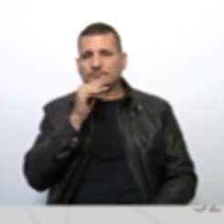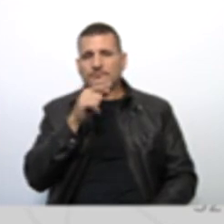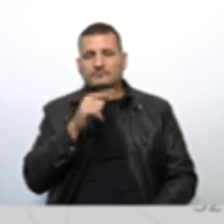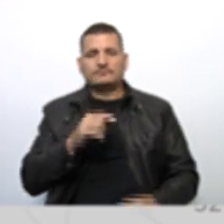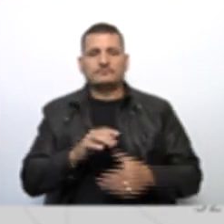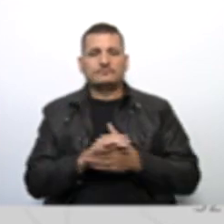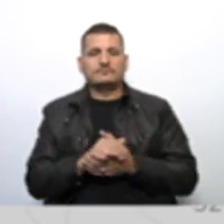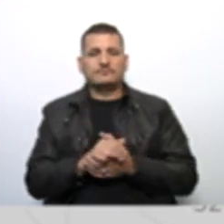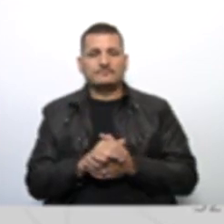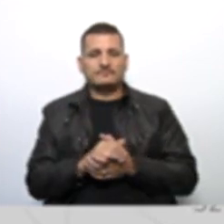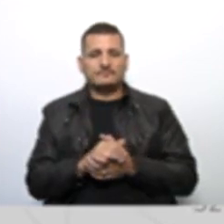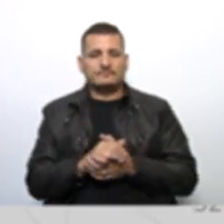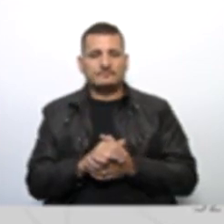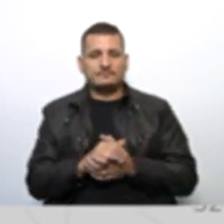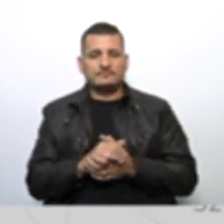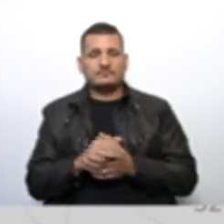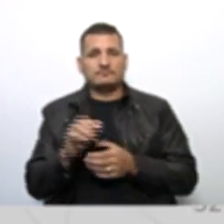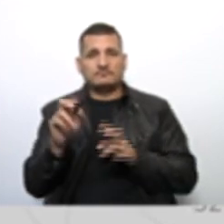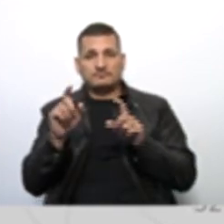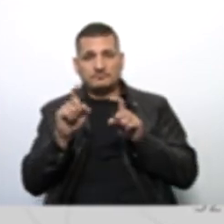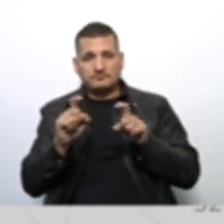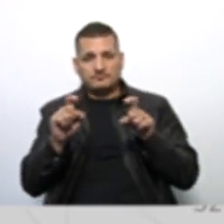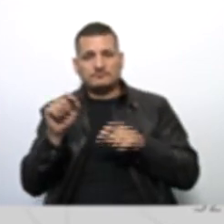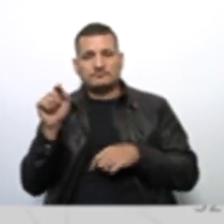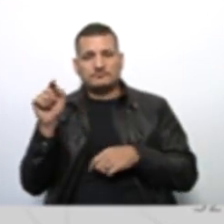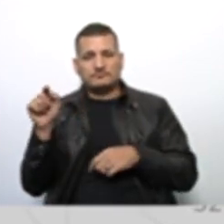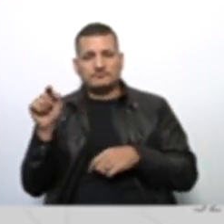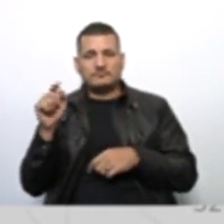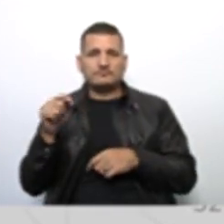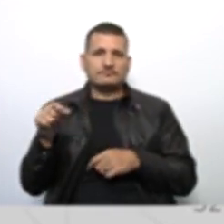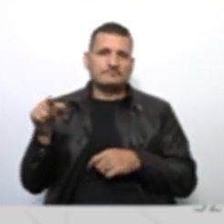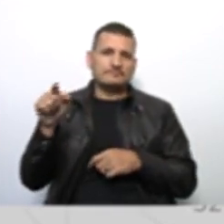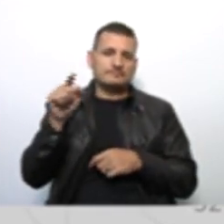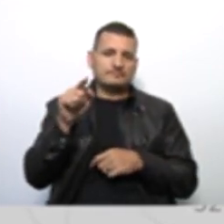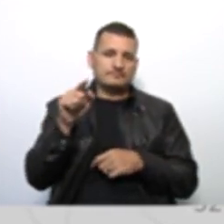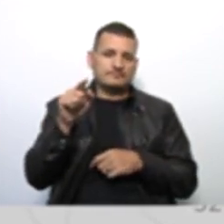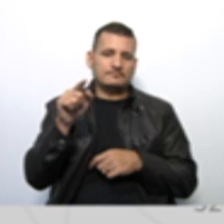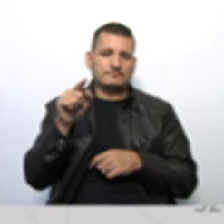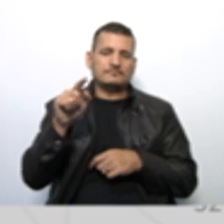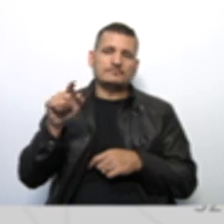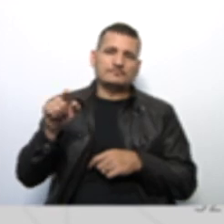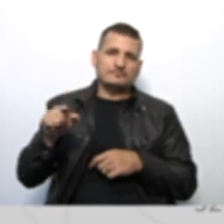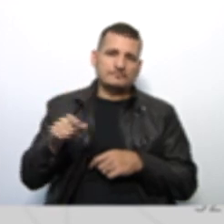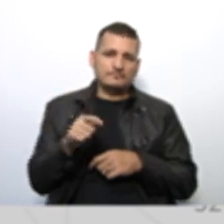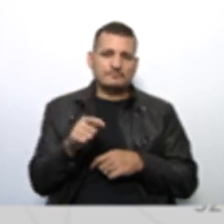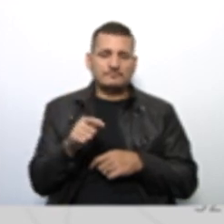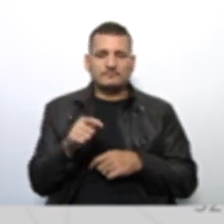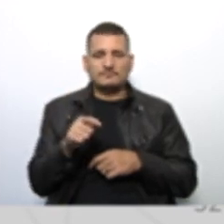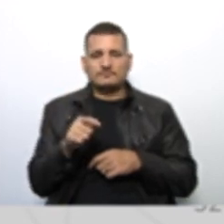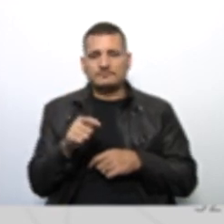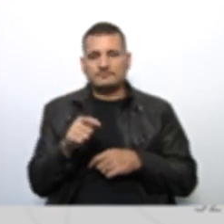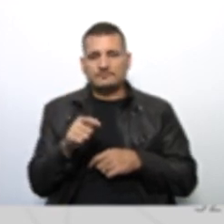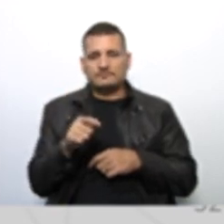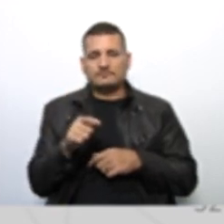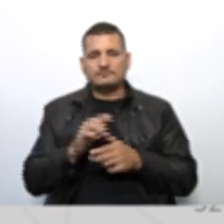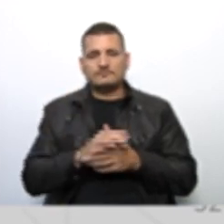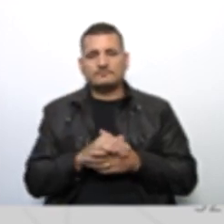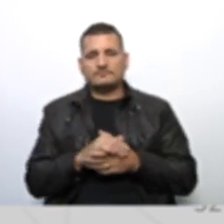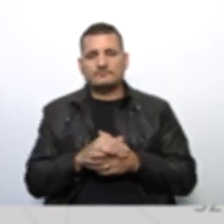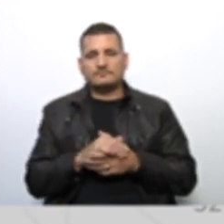Nós temos esse computador aqui, ó, ligado com esse e esse daqui ao lado. Ou